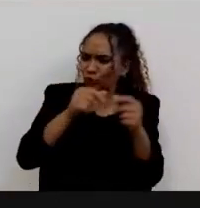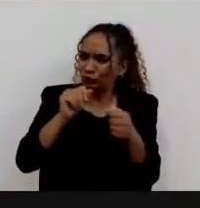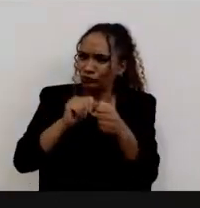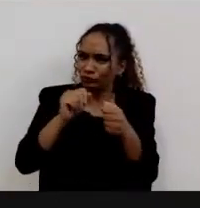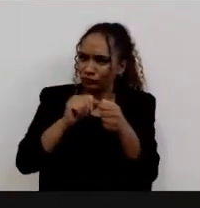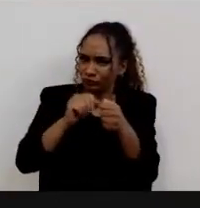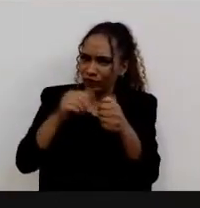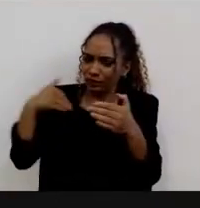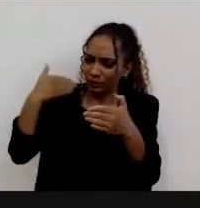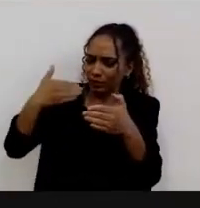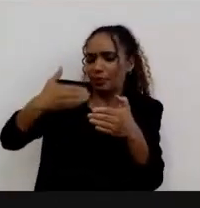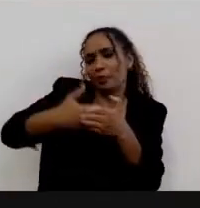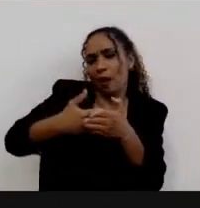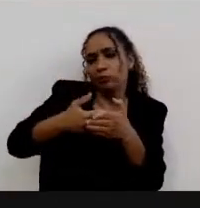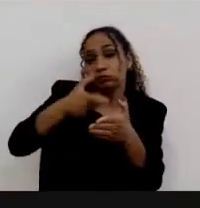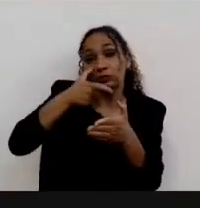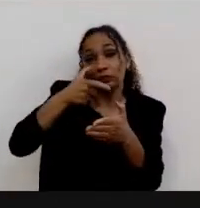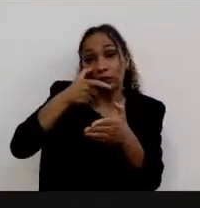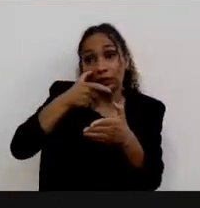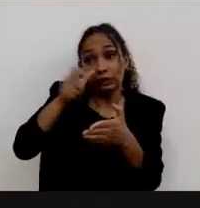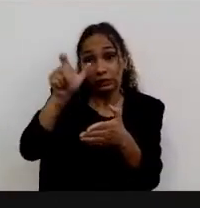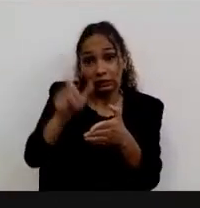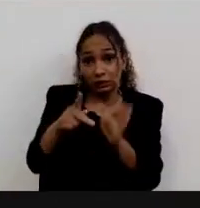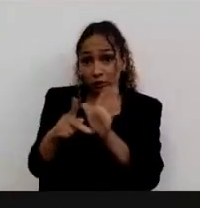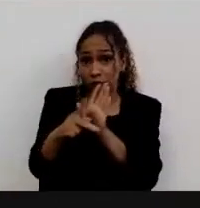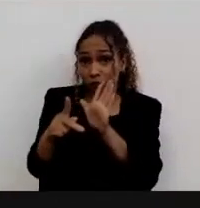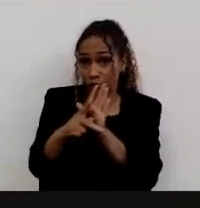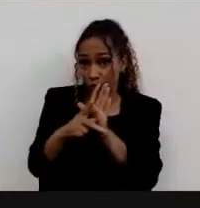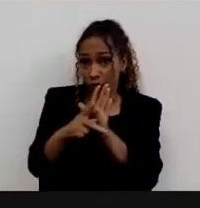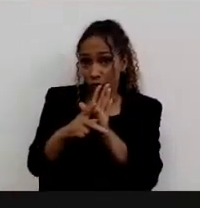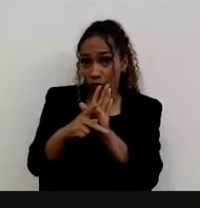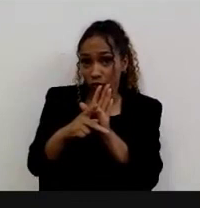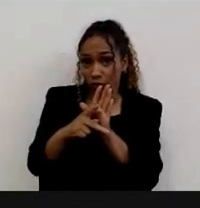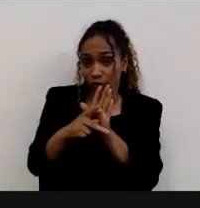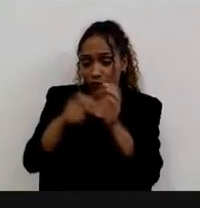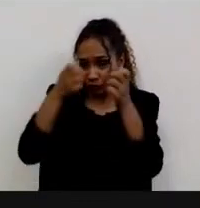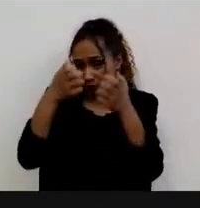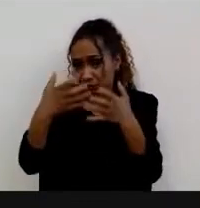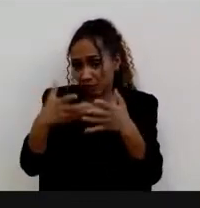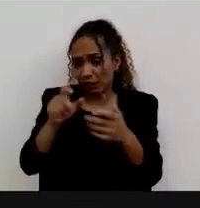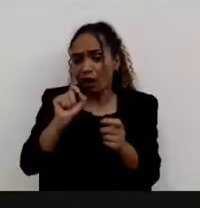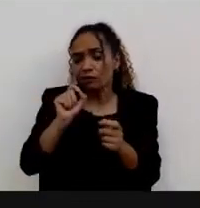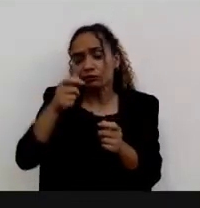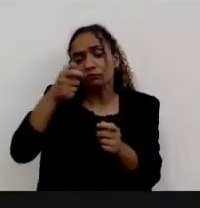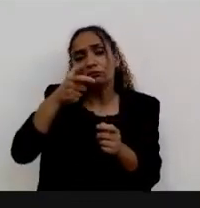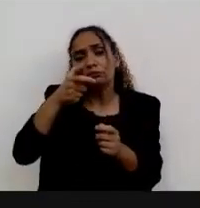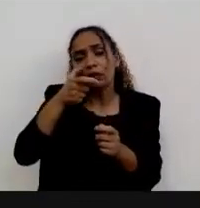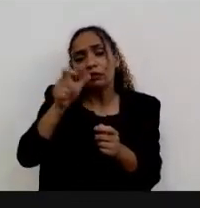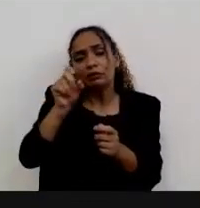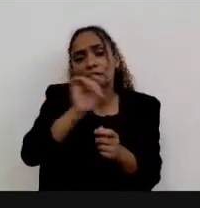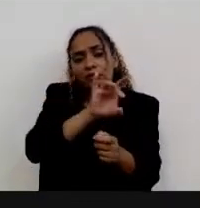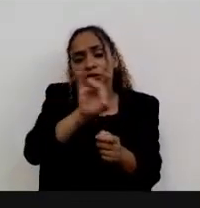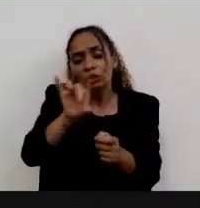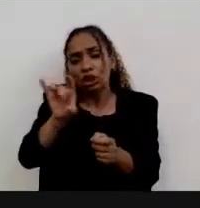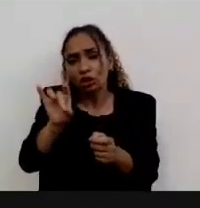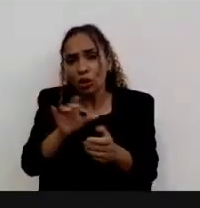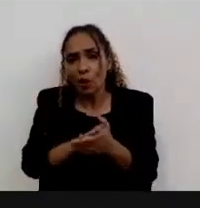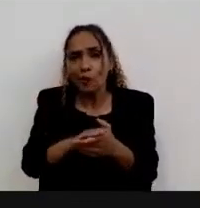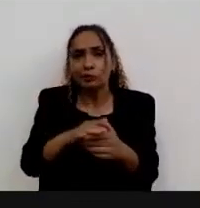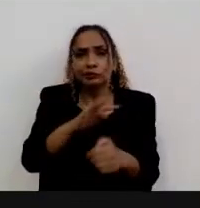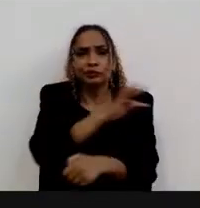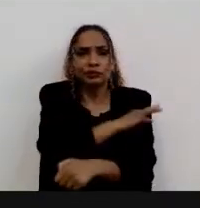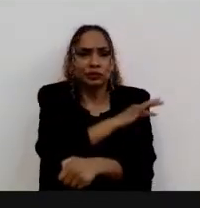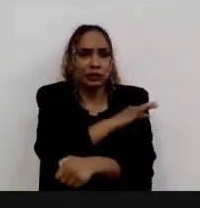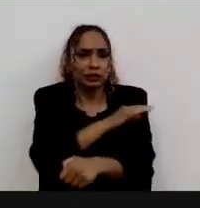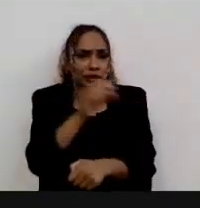fizeram, a partir dos interesses desses parlamentares, que eu vou falar um pouco mais o que são esses interesses, e utilizando técnicas de